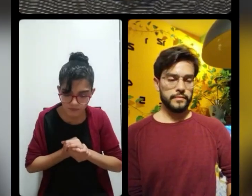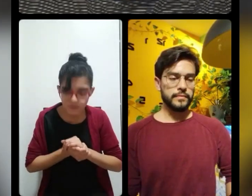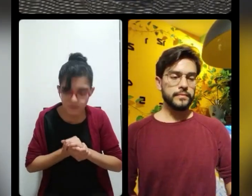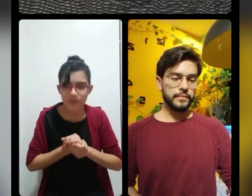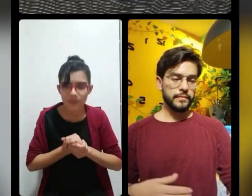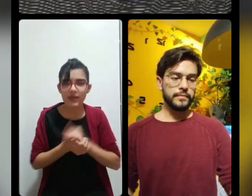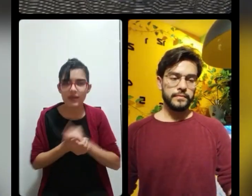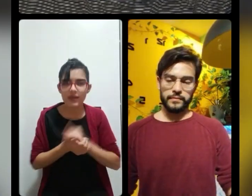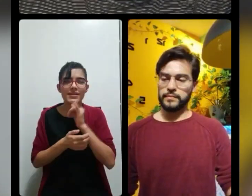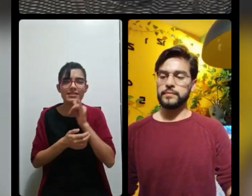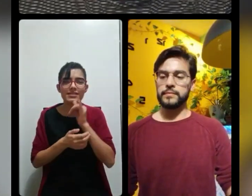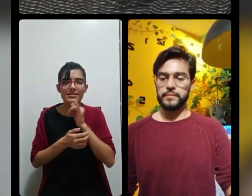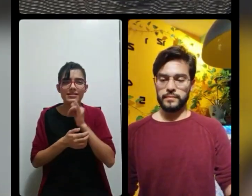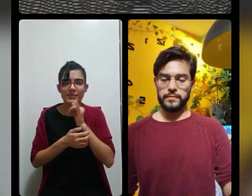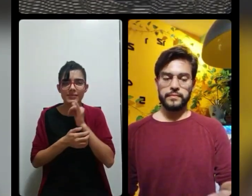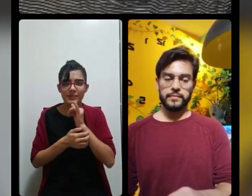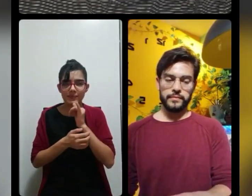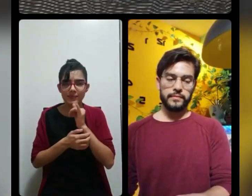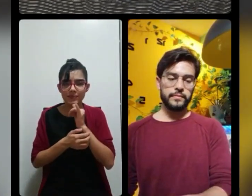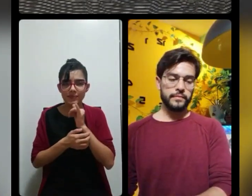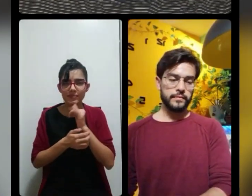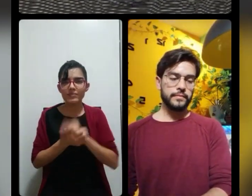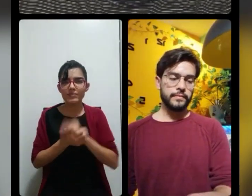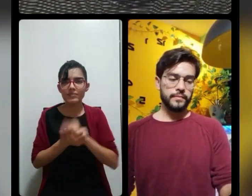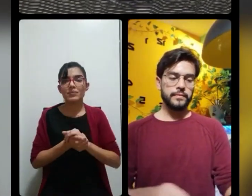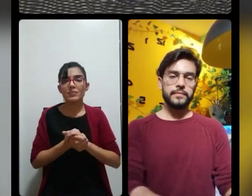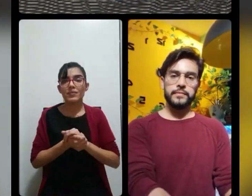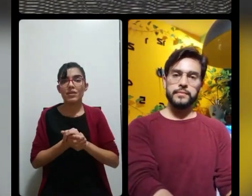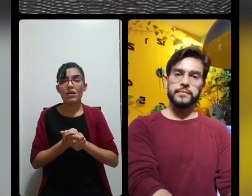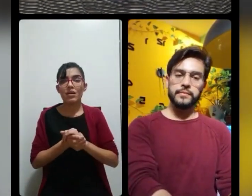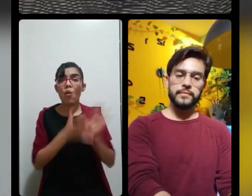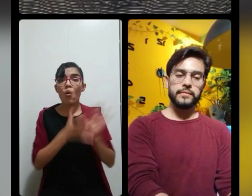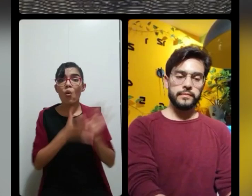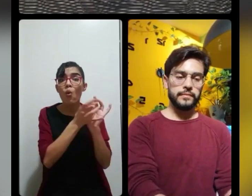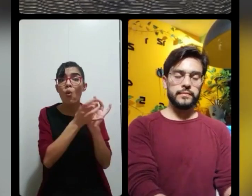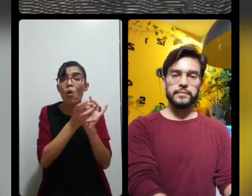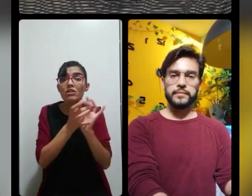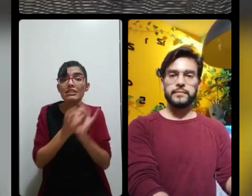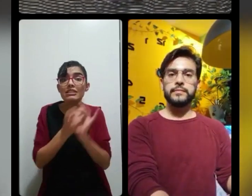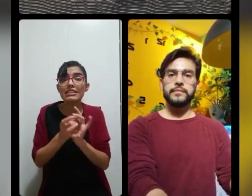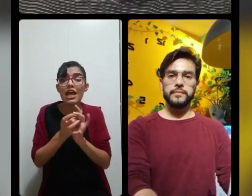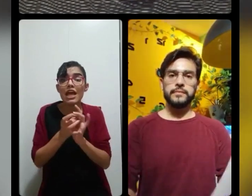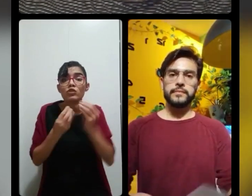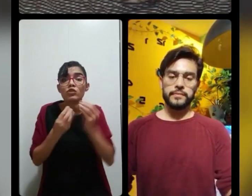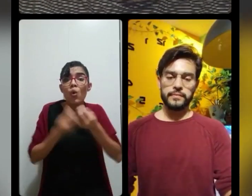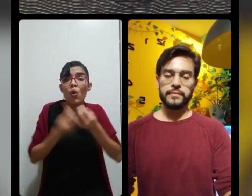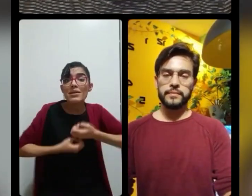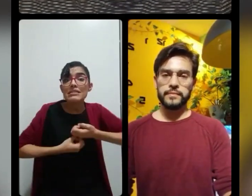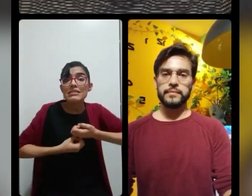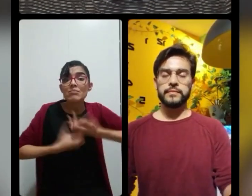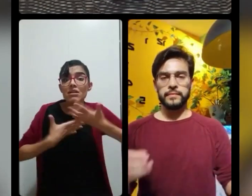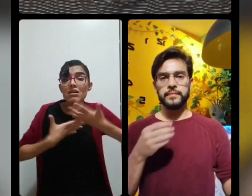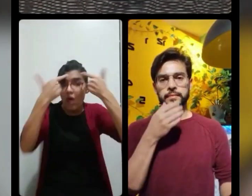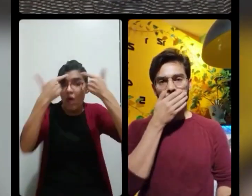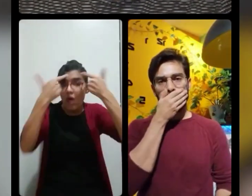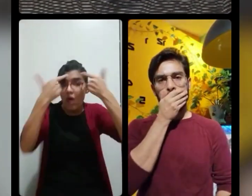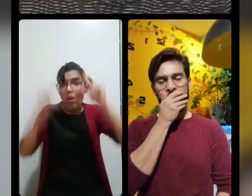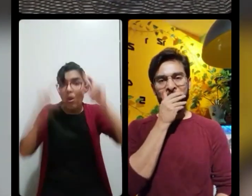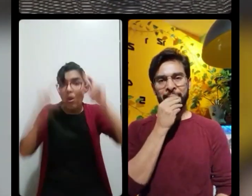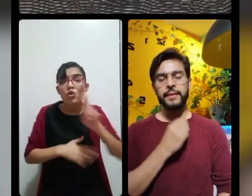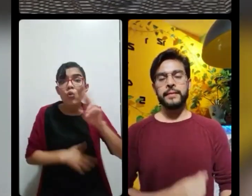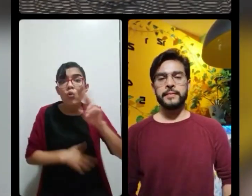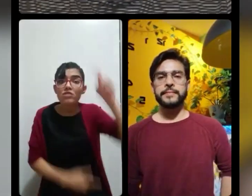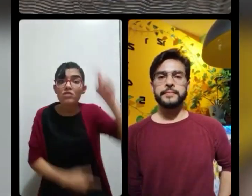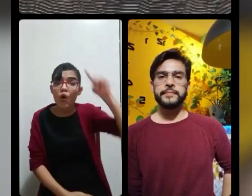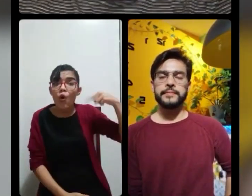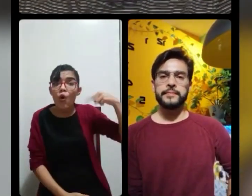lado pejorativo, o lado lascivo, o lado agressivo, o lado defensivo, o amoroso ou não amoroso, Cascudo eu acho